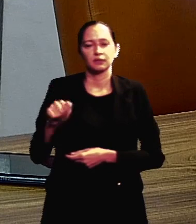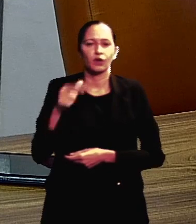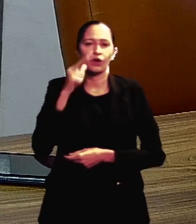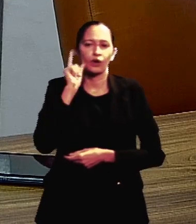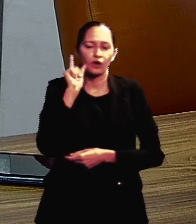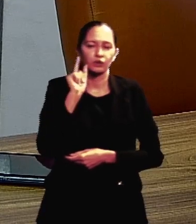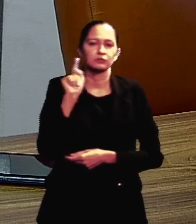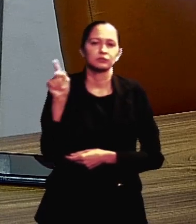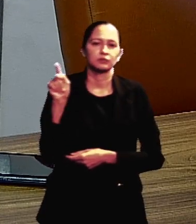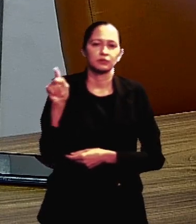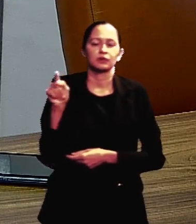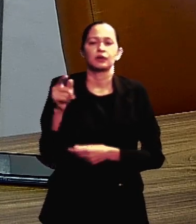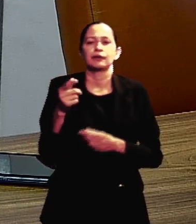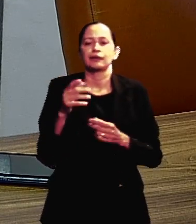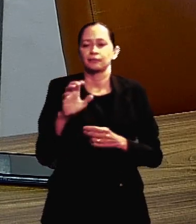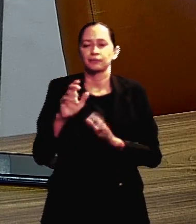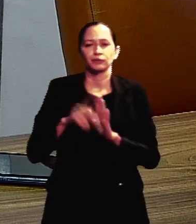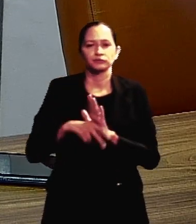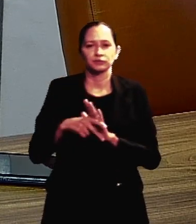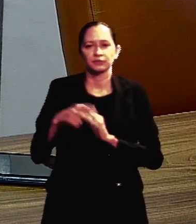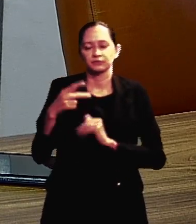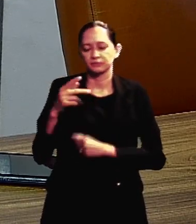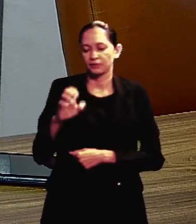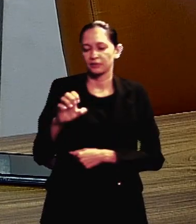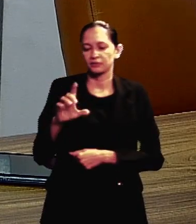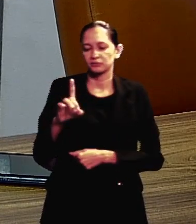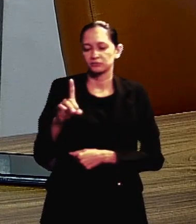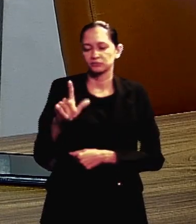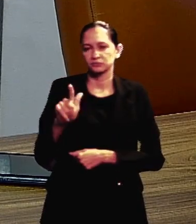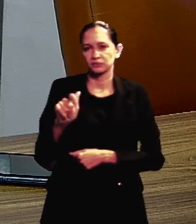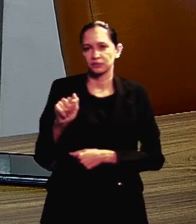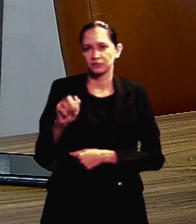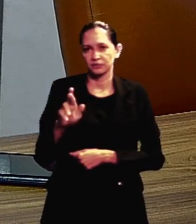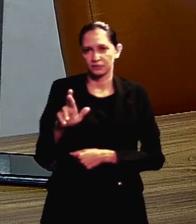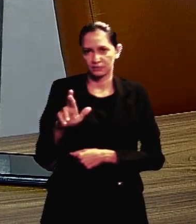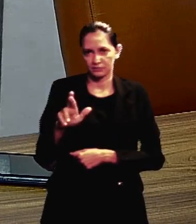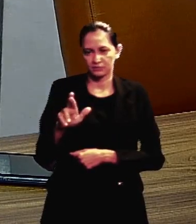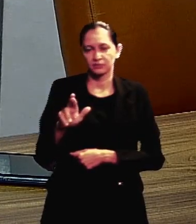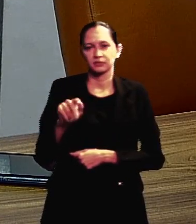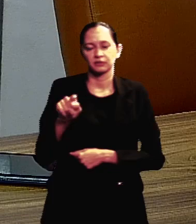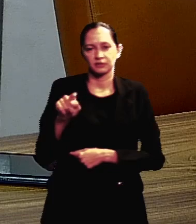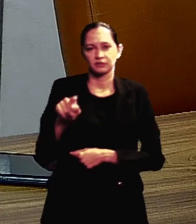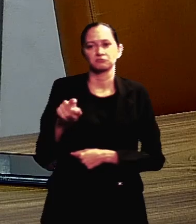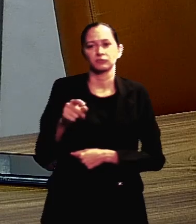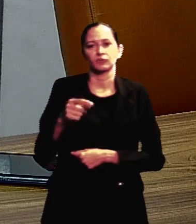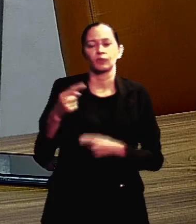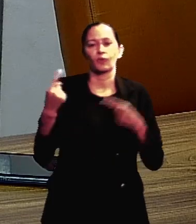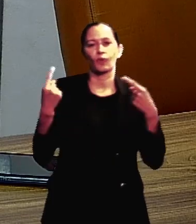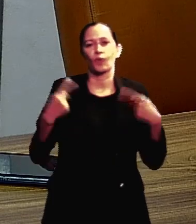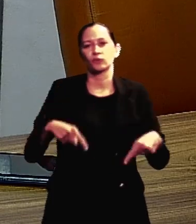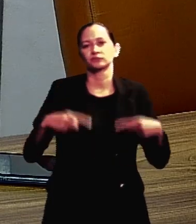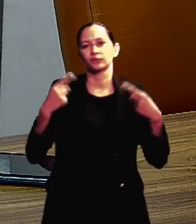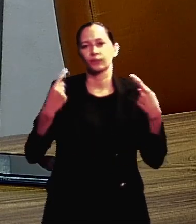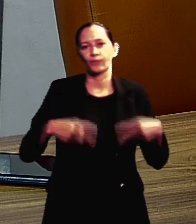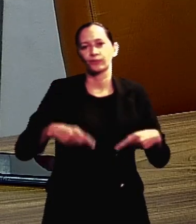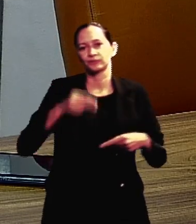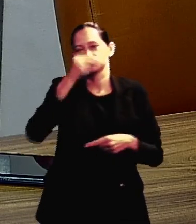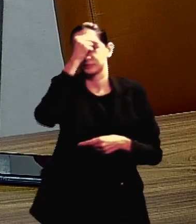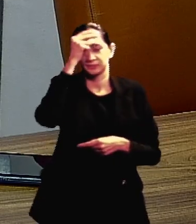lá no projeto do Edgar, mesmo o autor votando contra, o vereador Santana, que não